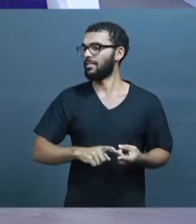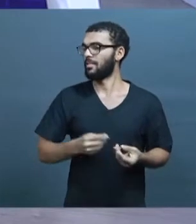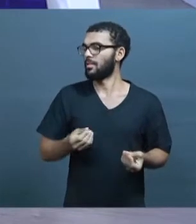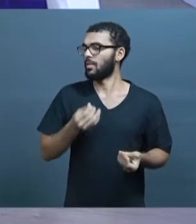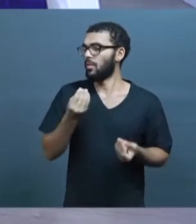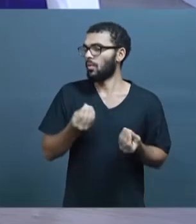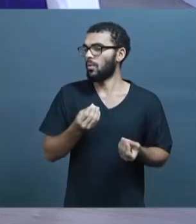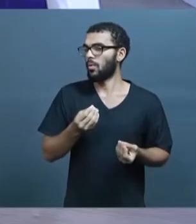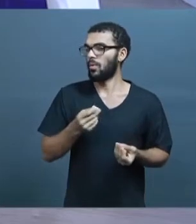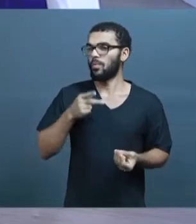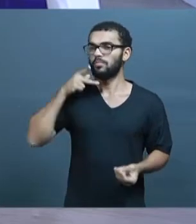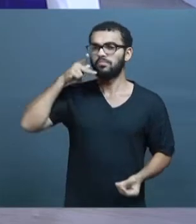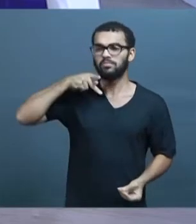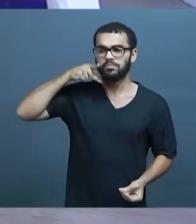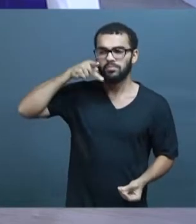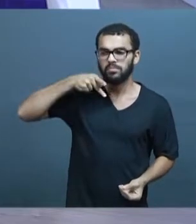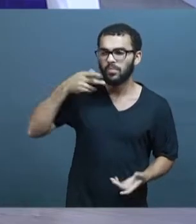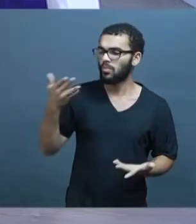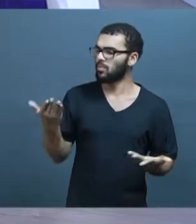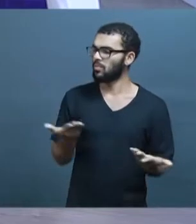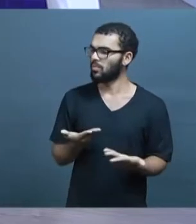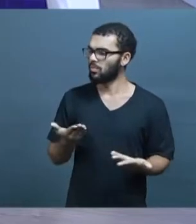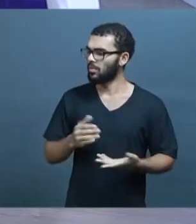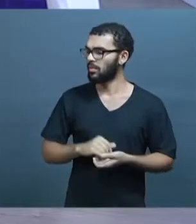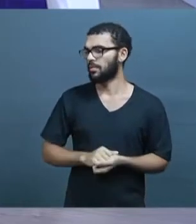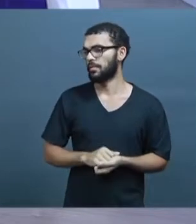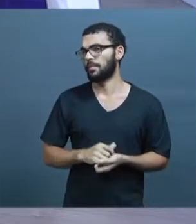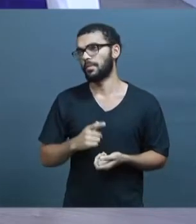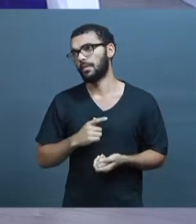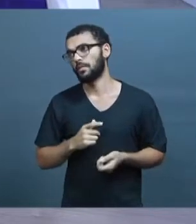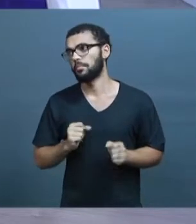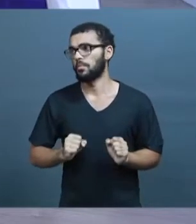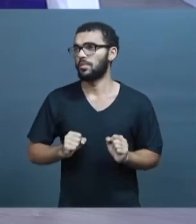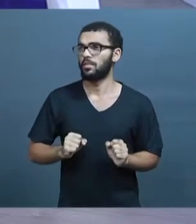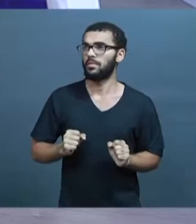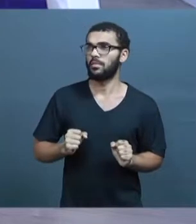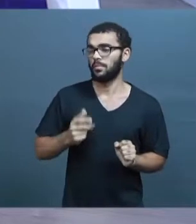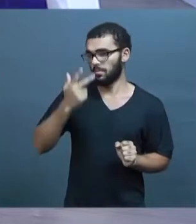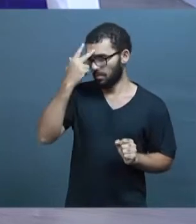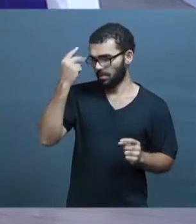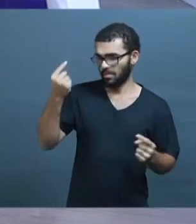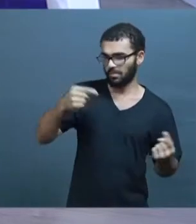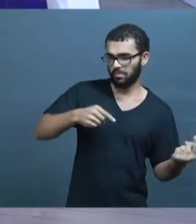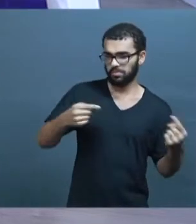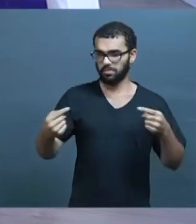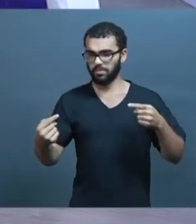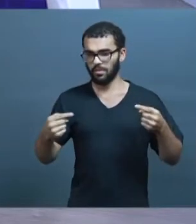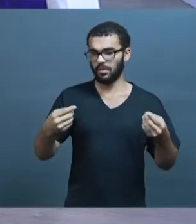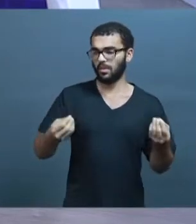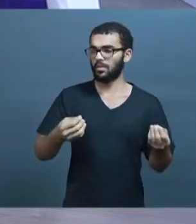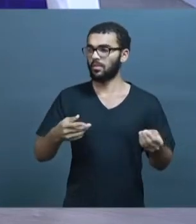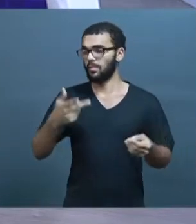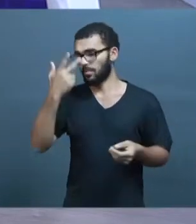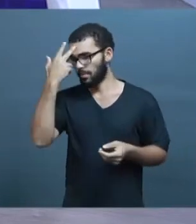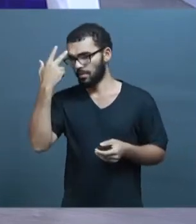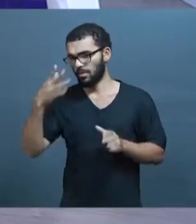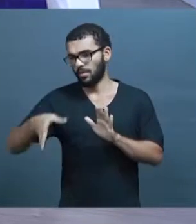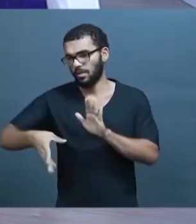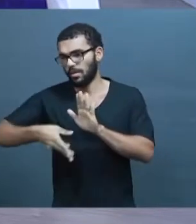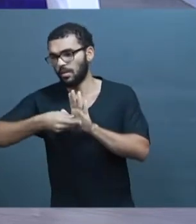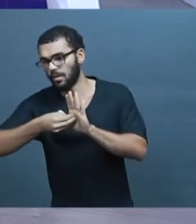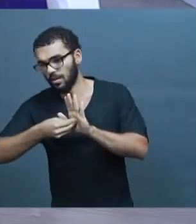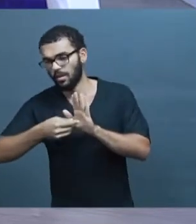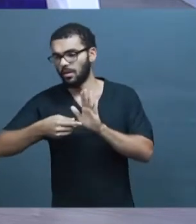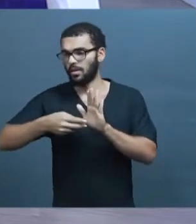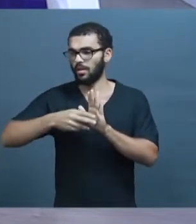dos parlamentares, dos deputados hoje, mesmo de oposição, né? Como que eles vão fazer esses ajustes ou propor essas